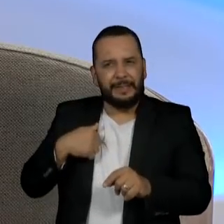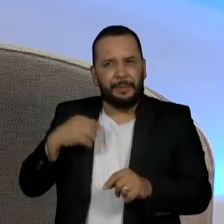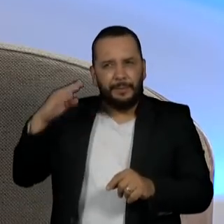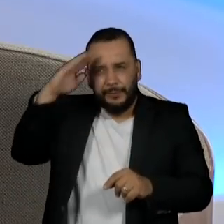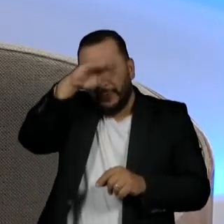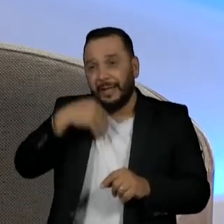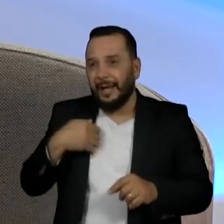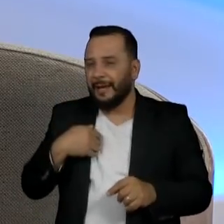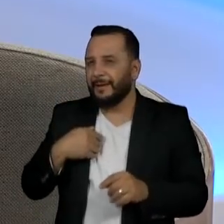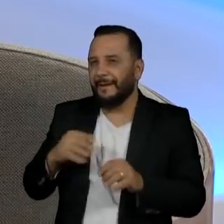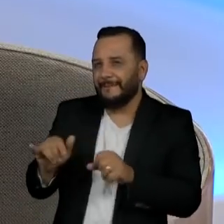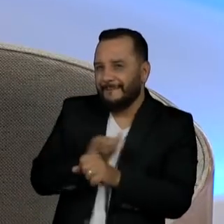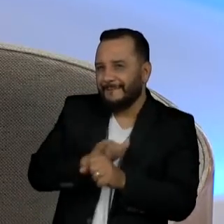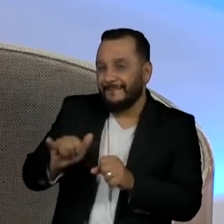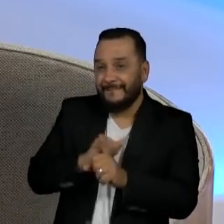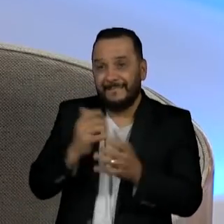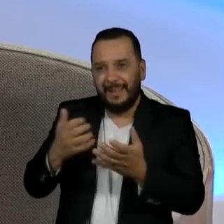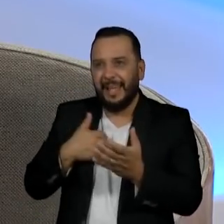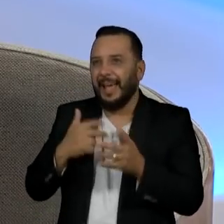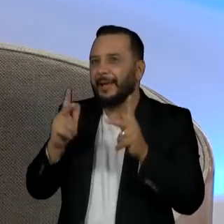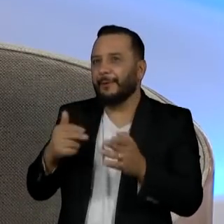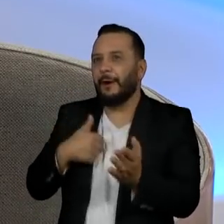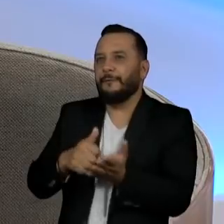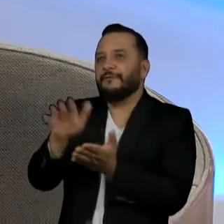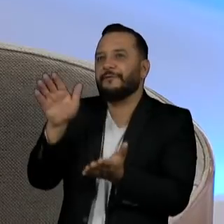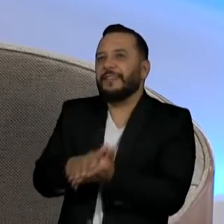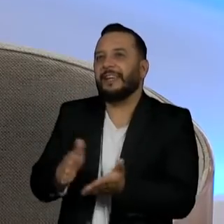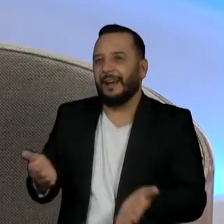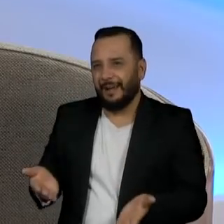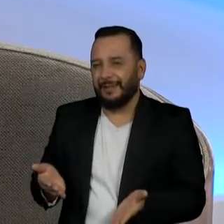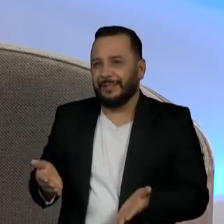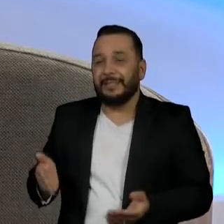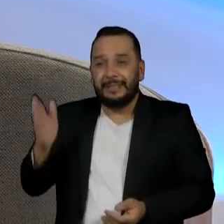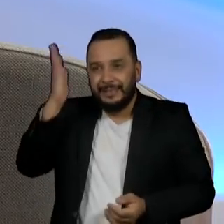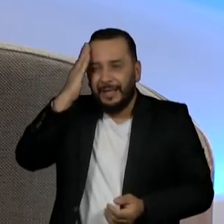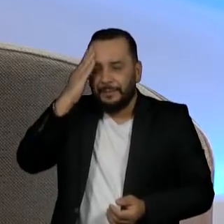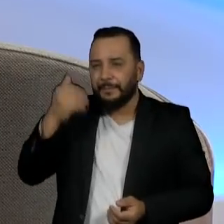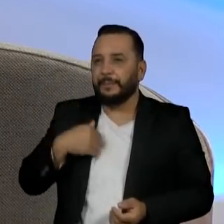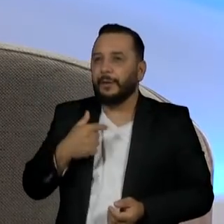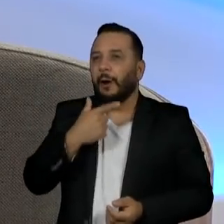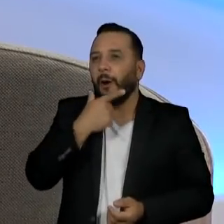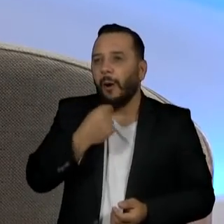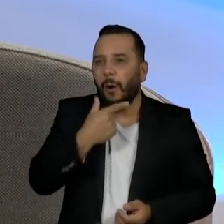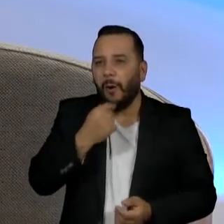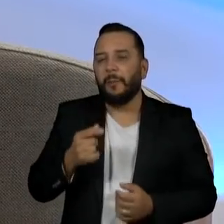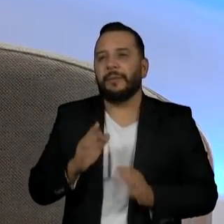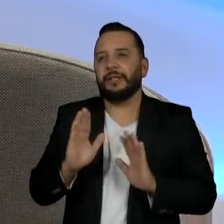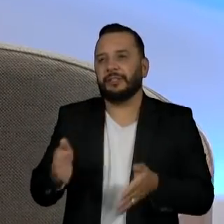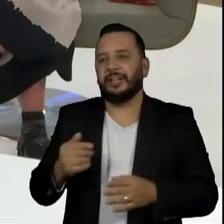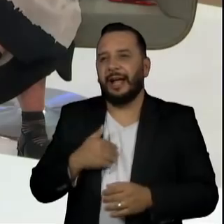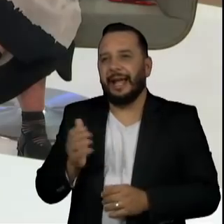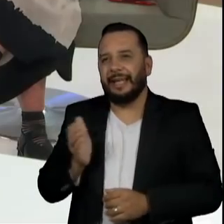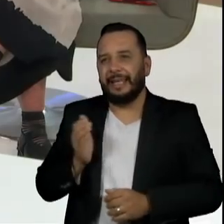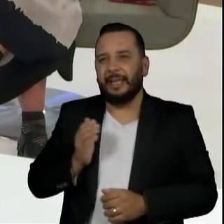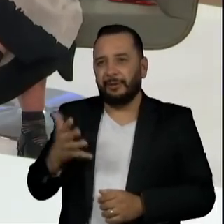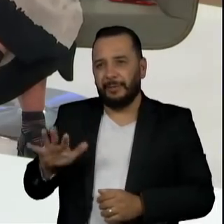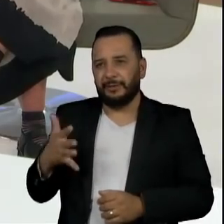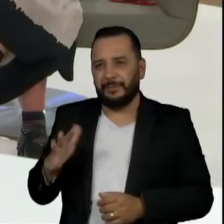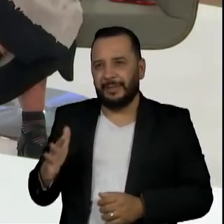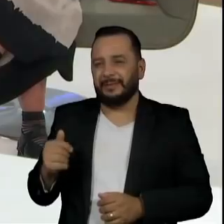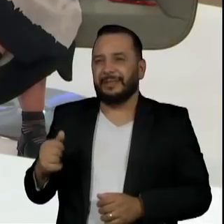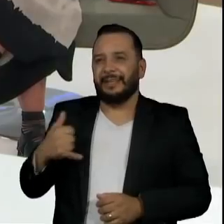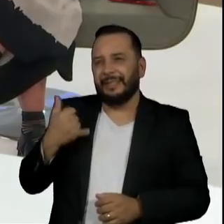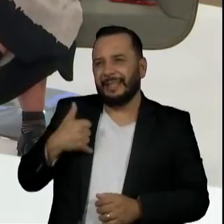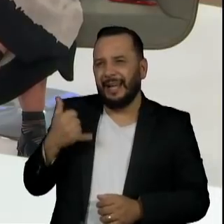as pessoas, uma série, em geral, homens de classe média, em geral nos seus 35, 45, 50